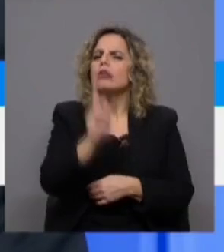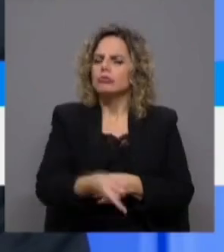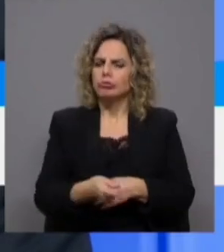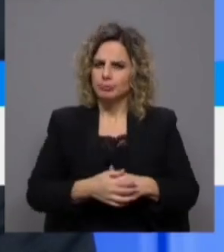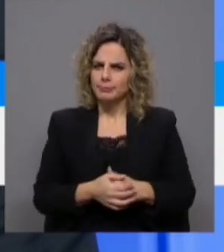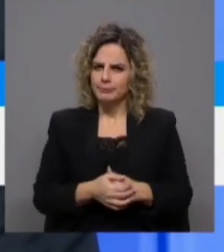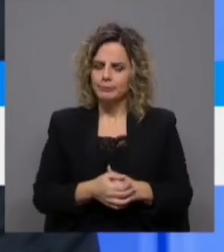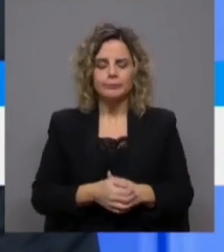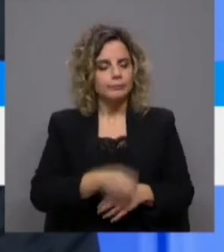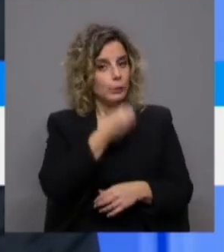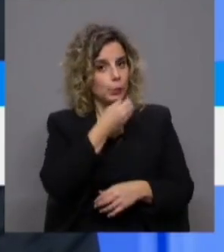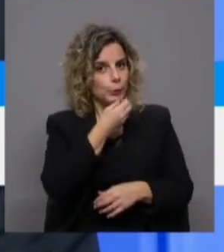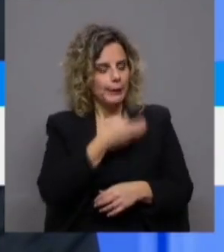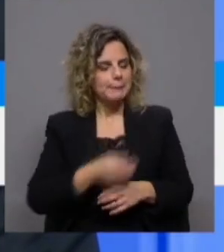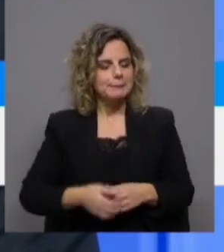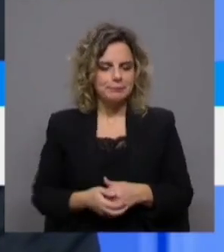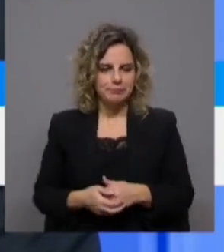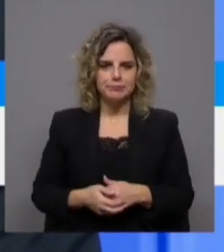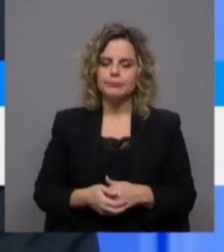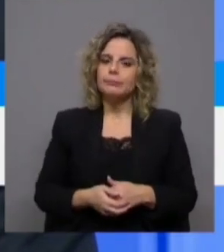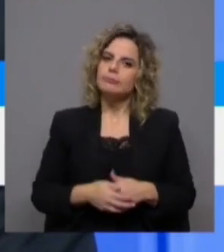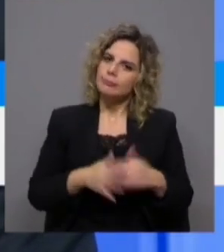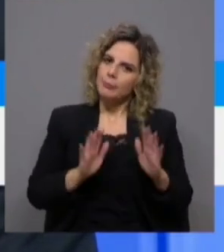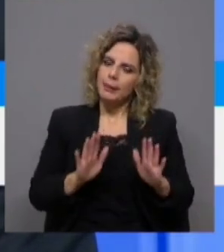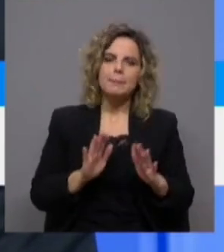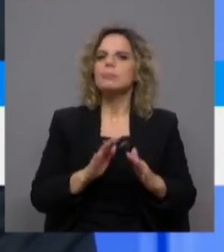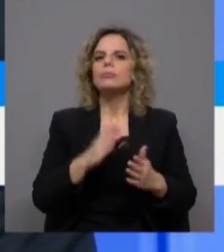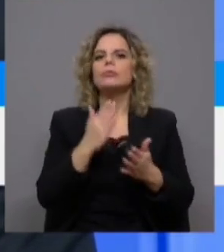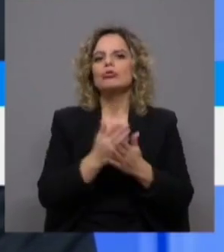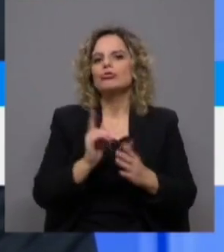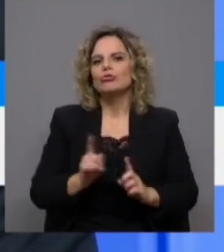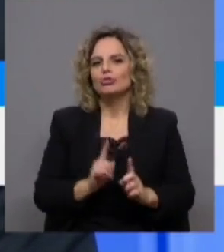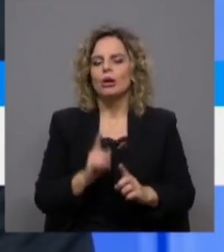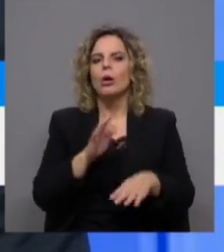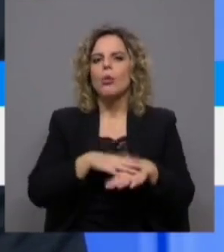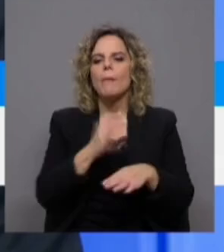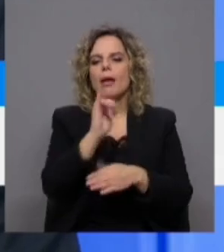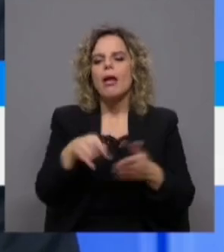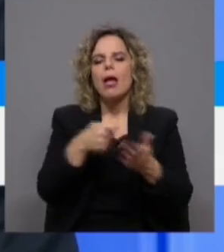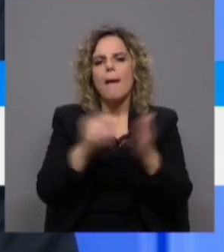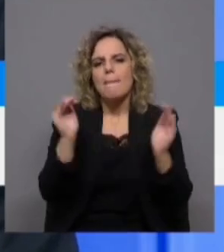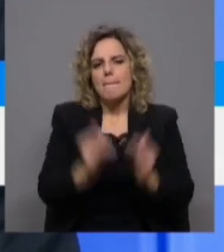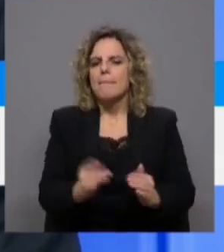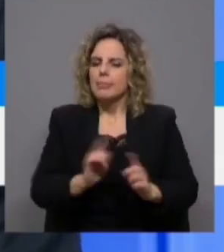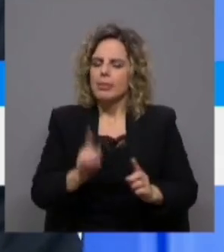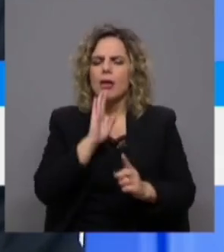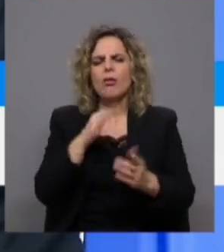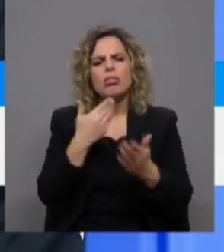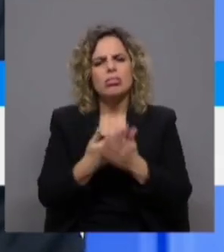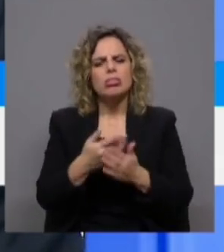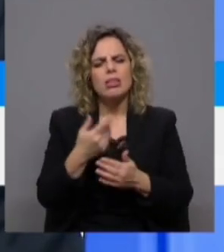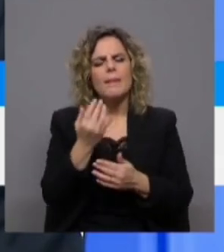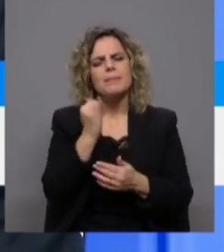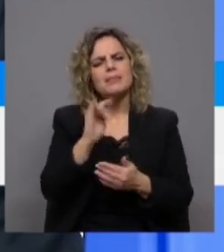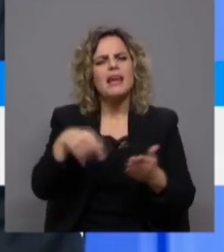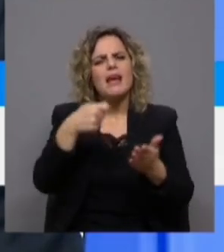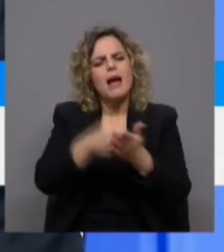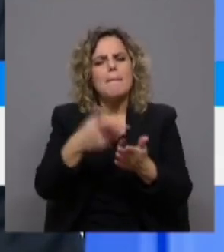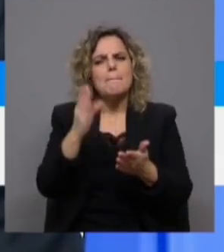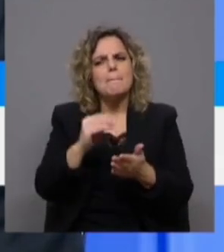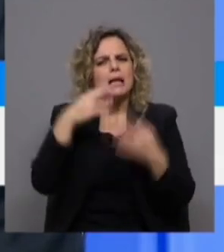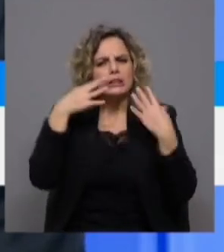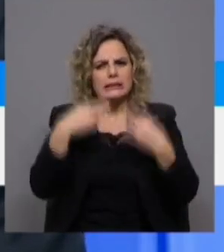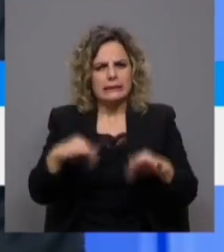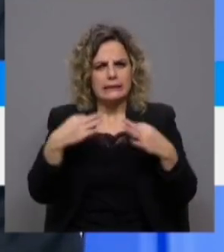muito bem uma coração não é só uma questão de desagravamento fiscal é também uma questão de simplificação fiscal em nome do atual